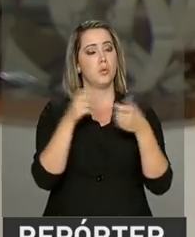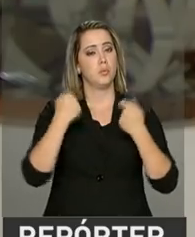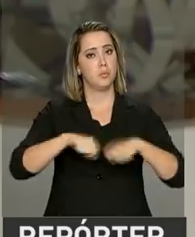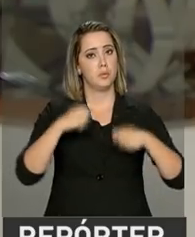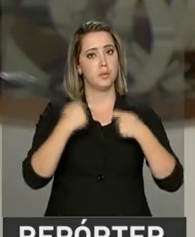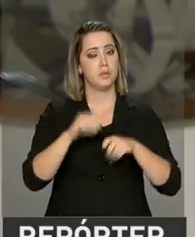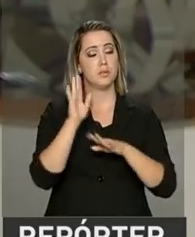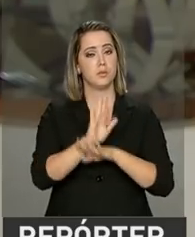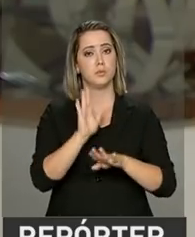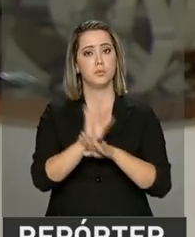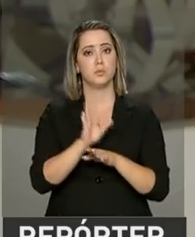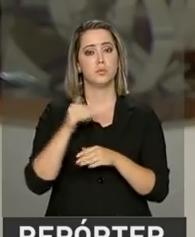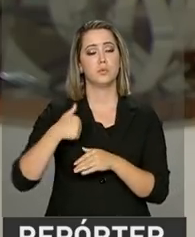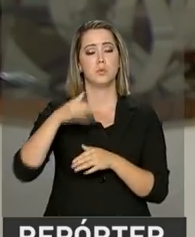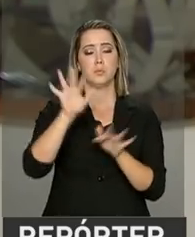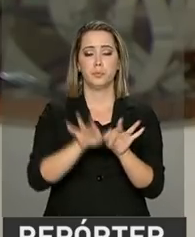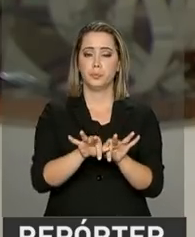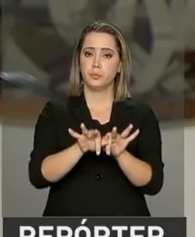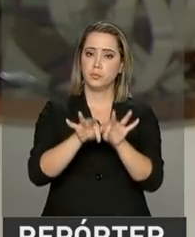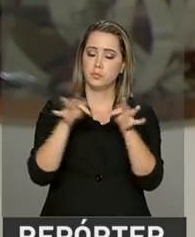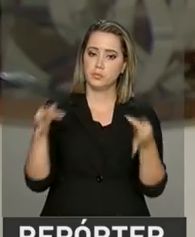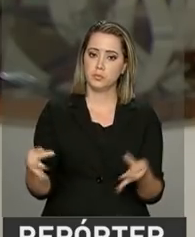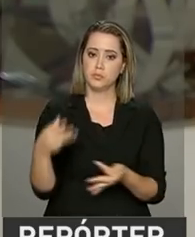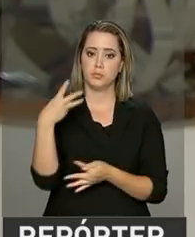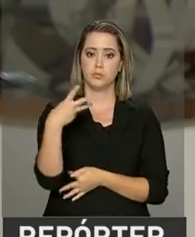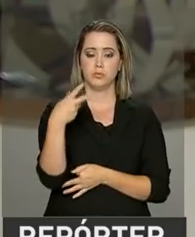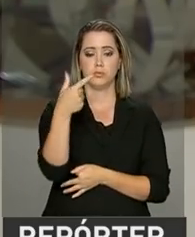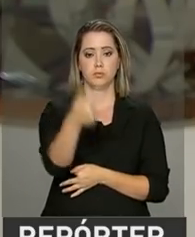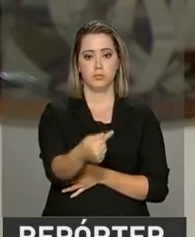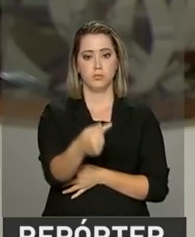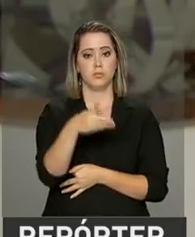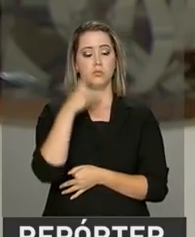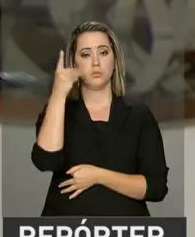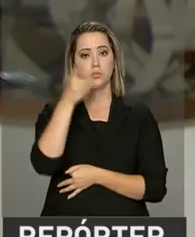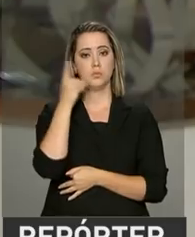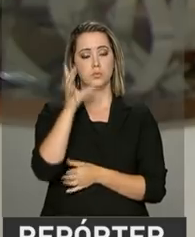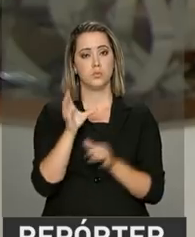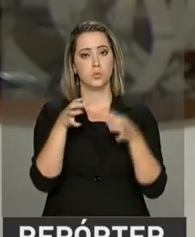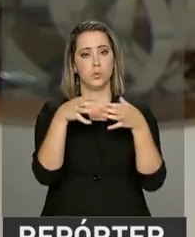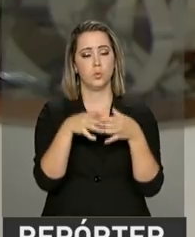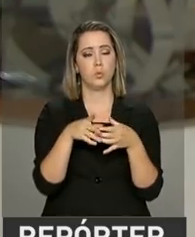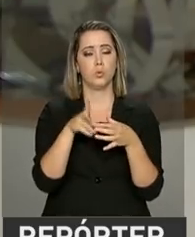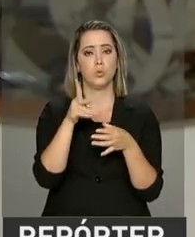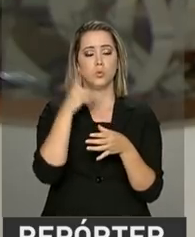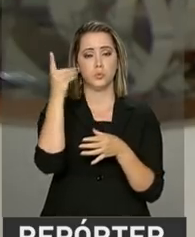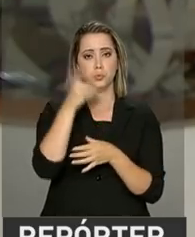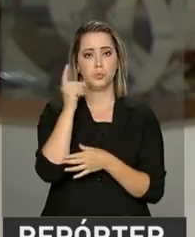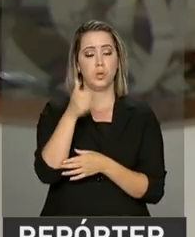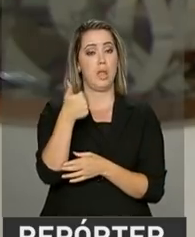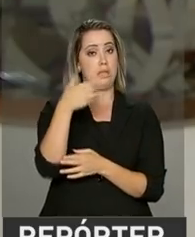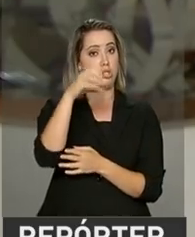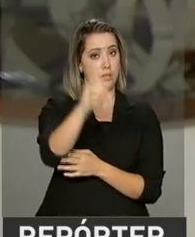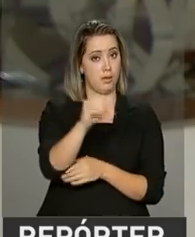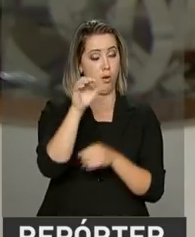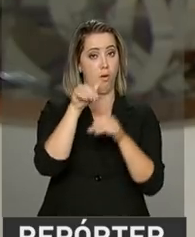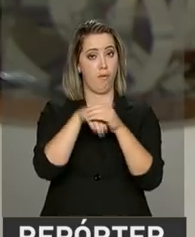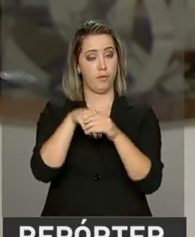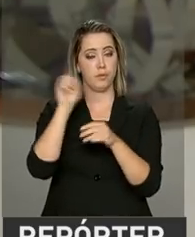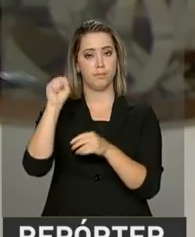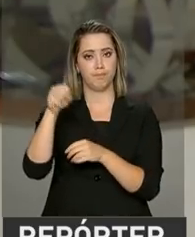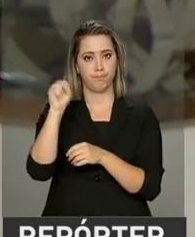apoio do da maioria simples dos 37 deputados que compõem a comissão ou seja 19 votos